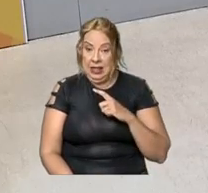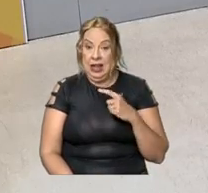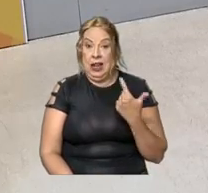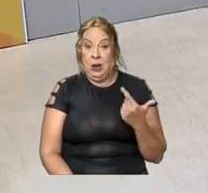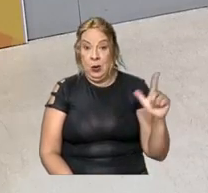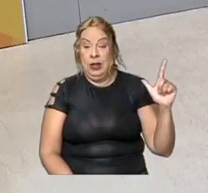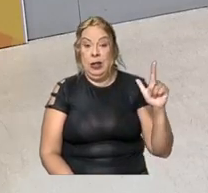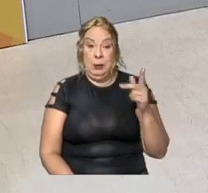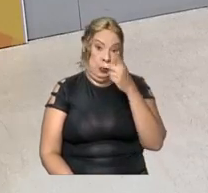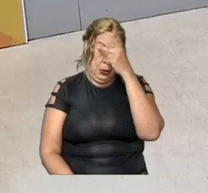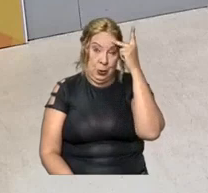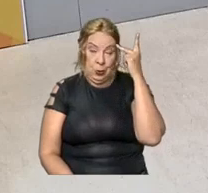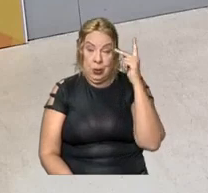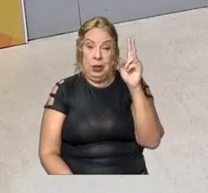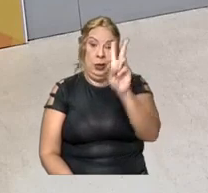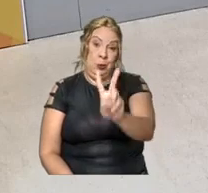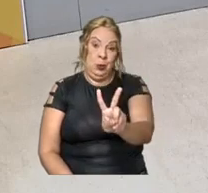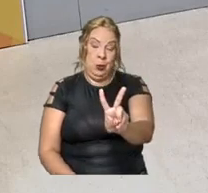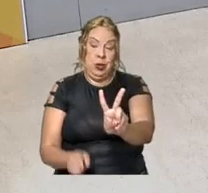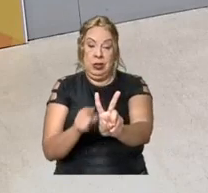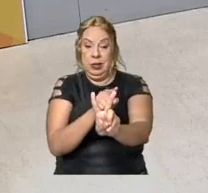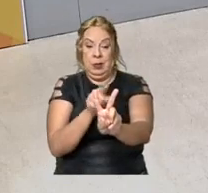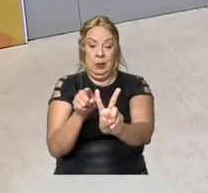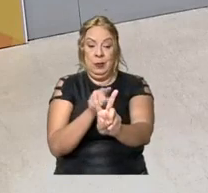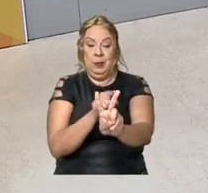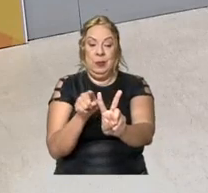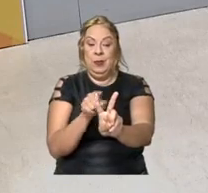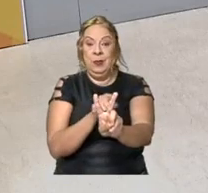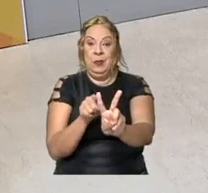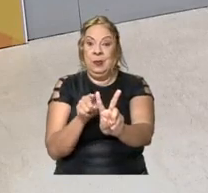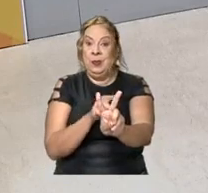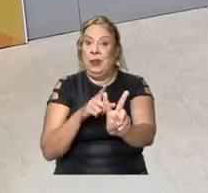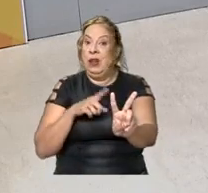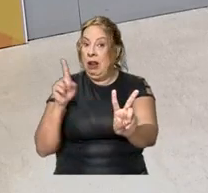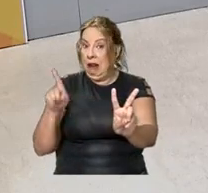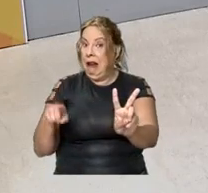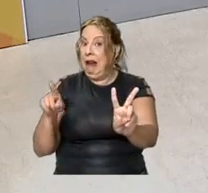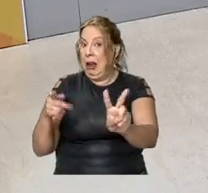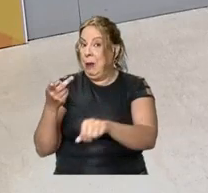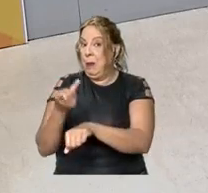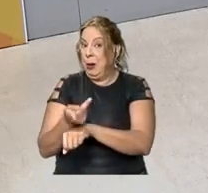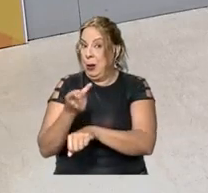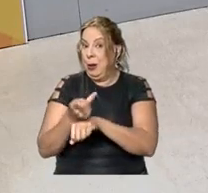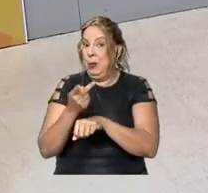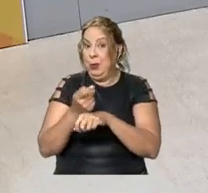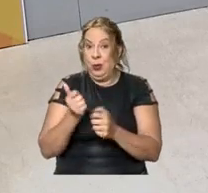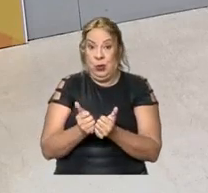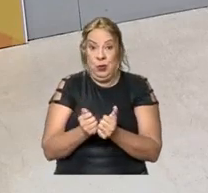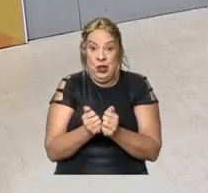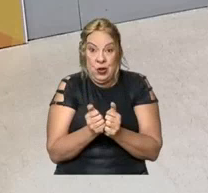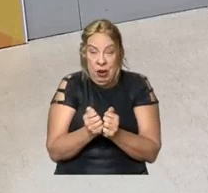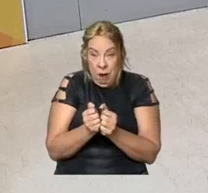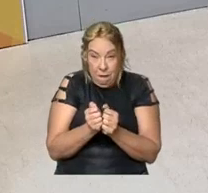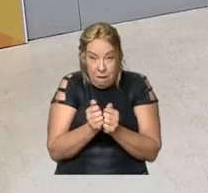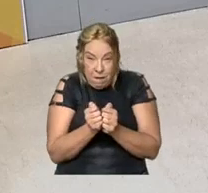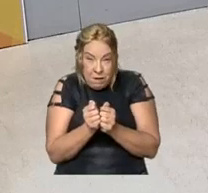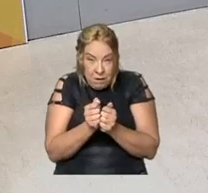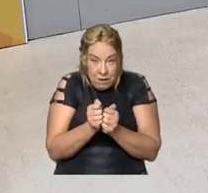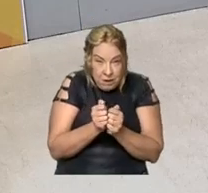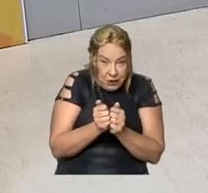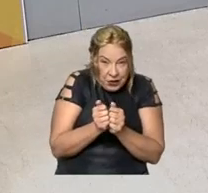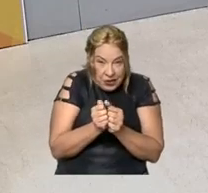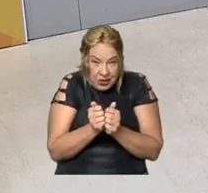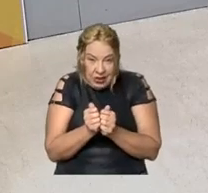títulos esperando a decisiva. Não veio ainda. Valendo um PlayStation 5, estamos esperando. Dá